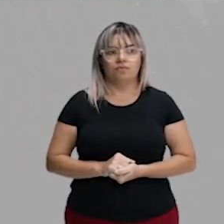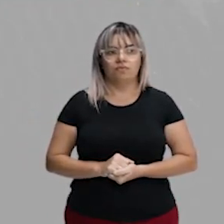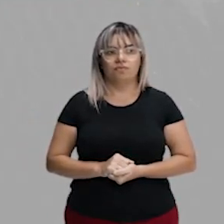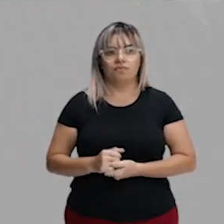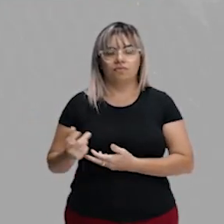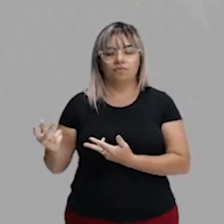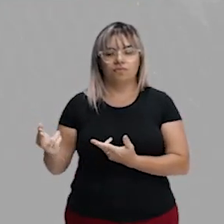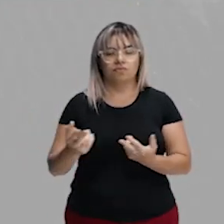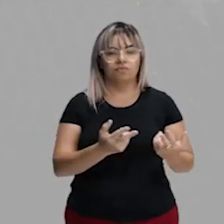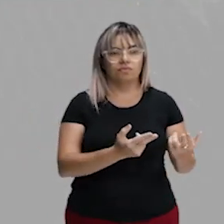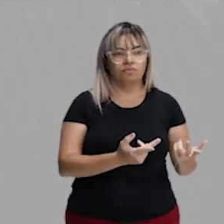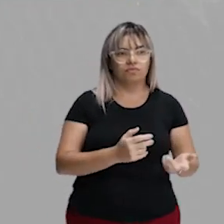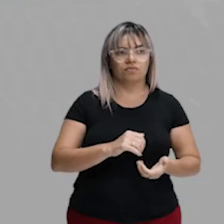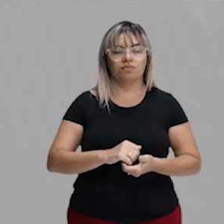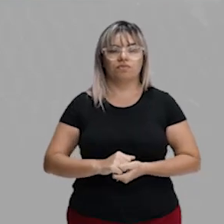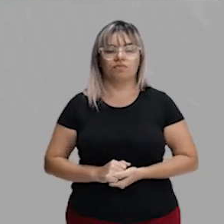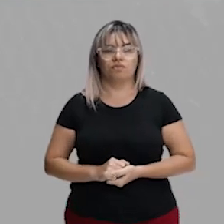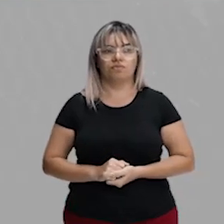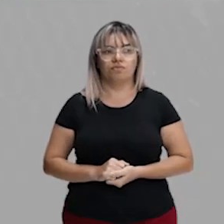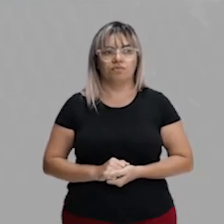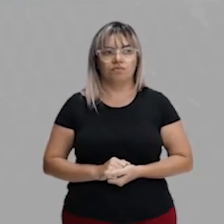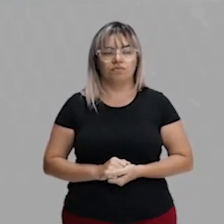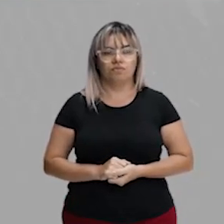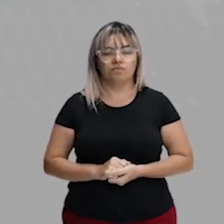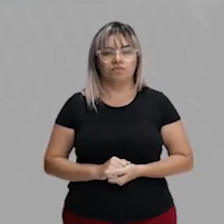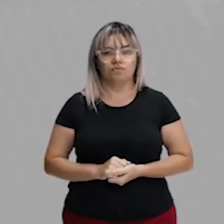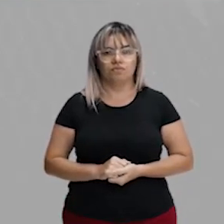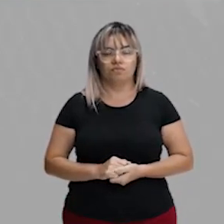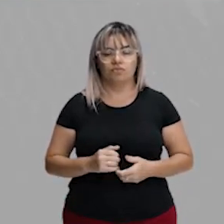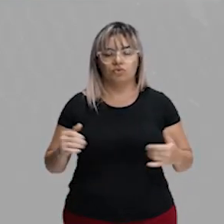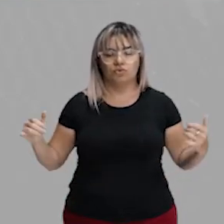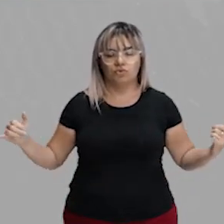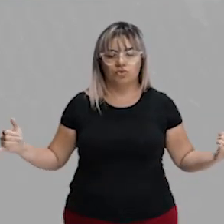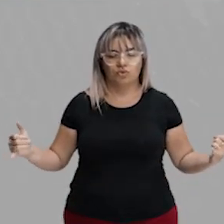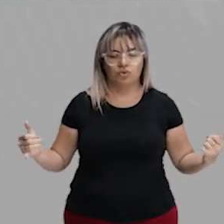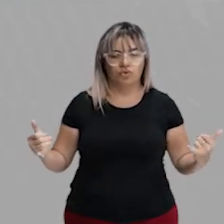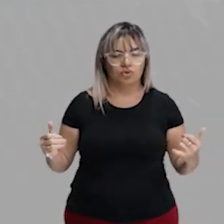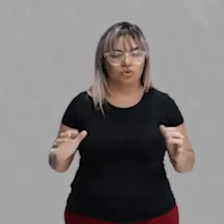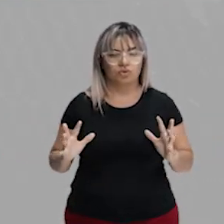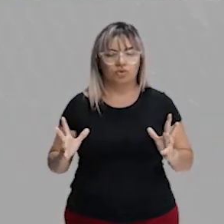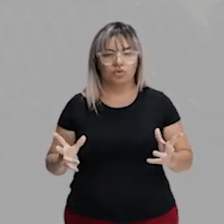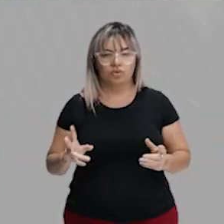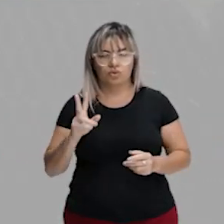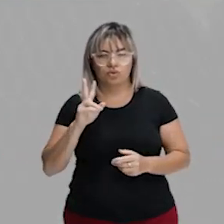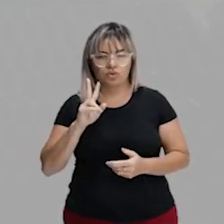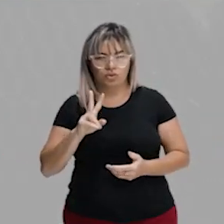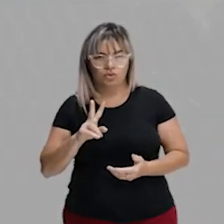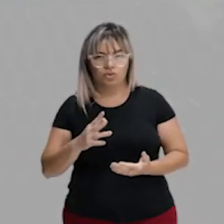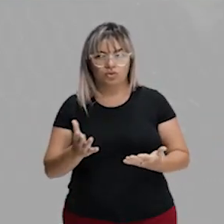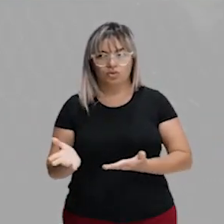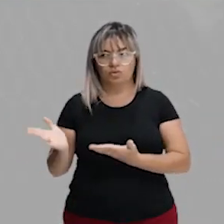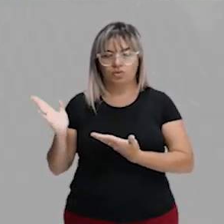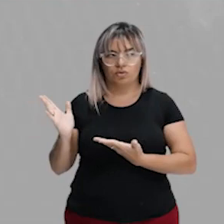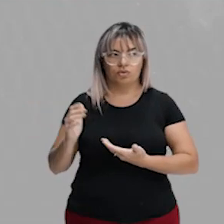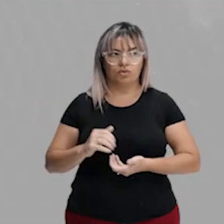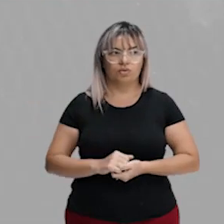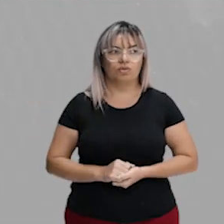Tá ok? Então, no circuito que nós temos aqui, ó, nós temos aqui na parte de baixo